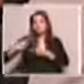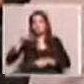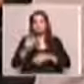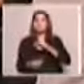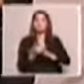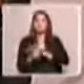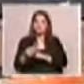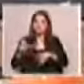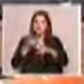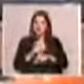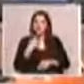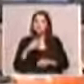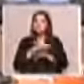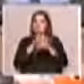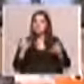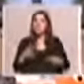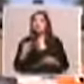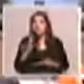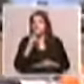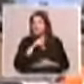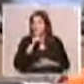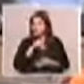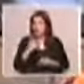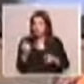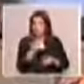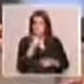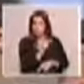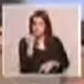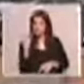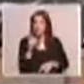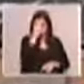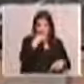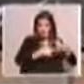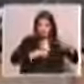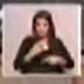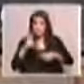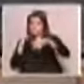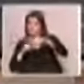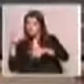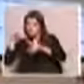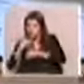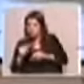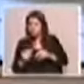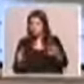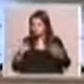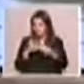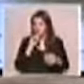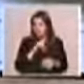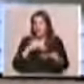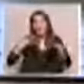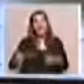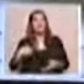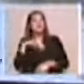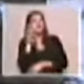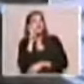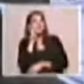inovação. Vamos perceber, acima de tudo, se é possível aliar estas duas palavras, a tradição e a inovação. Mas para já fazemos um